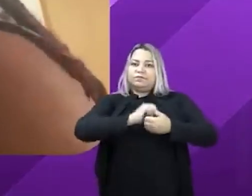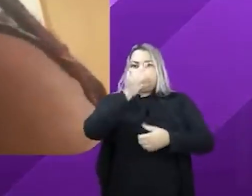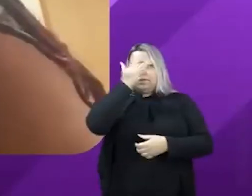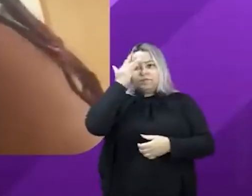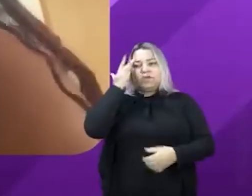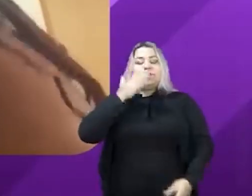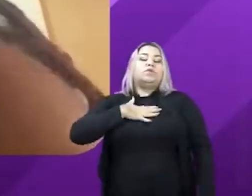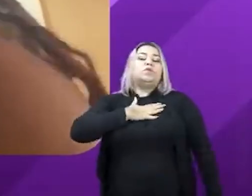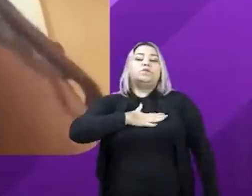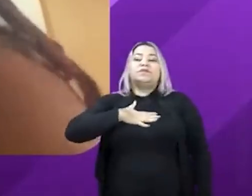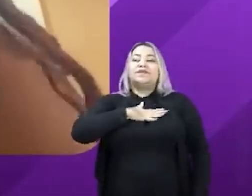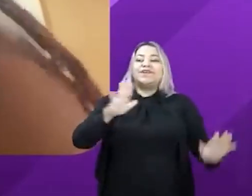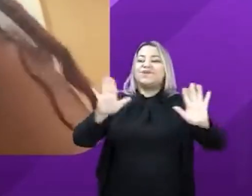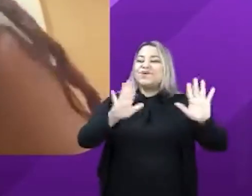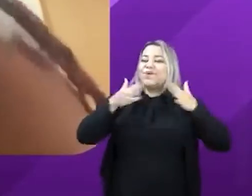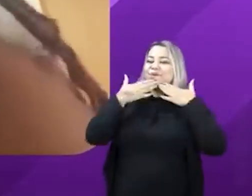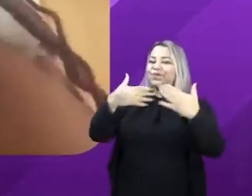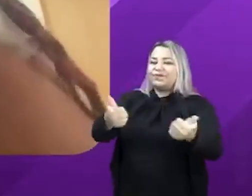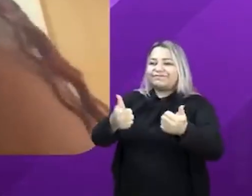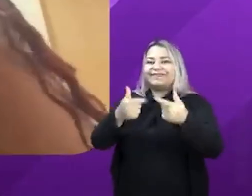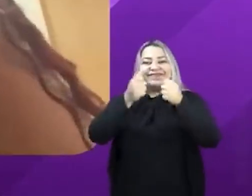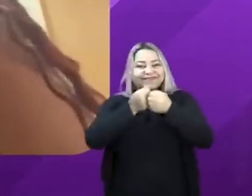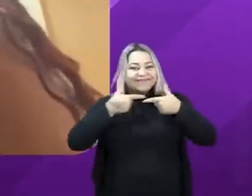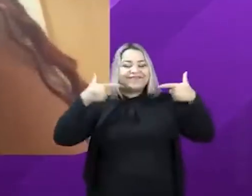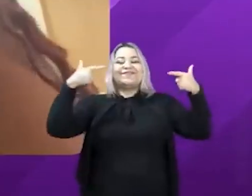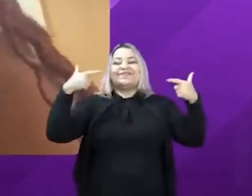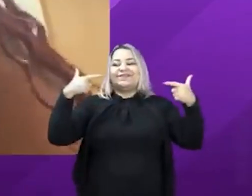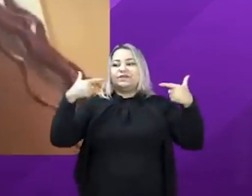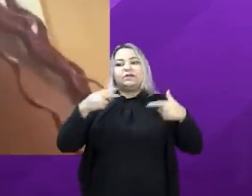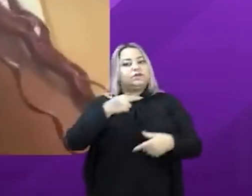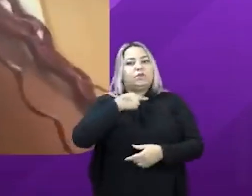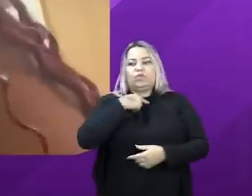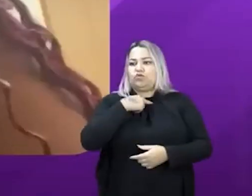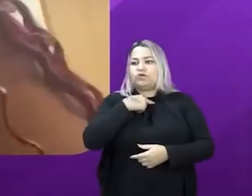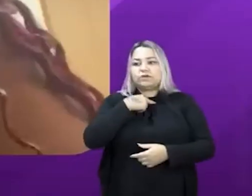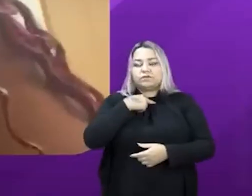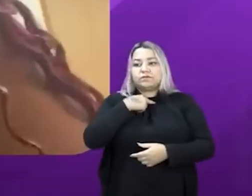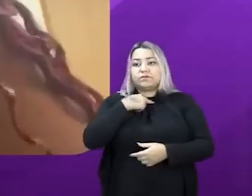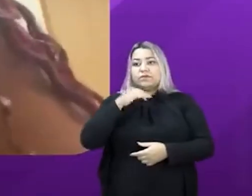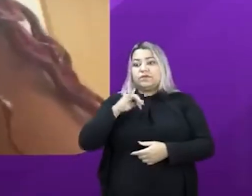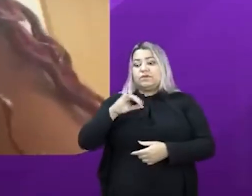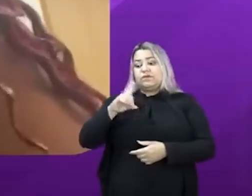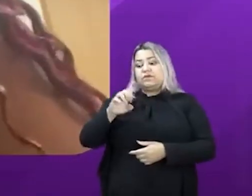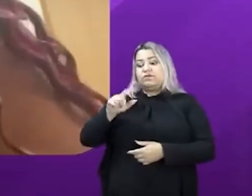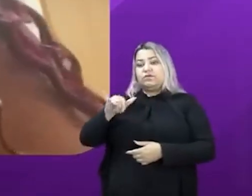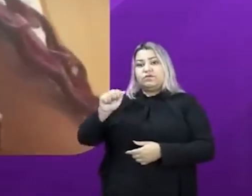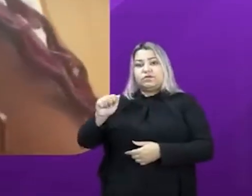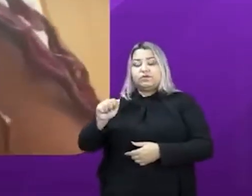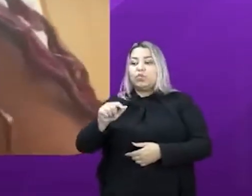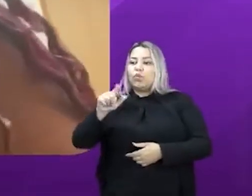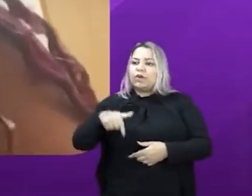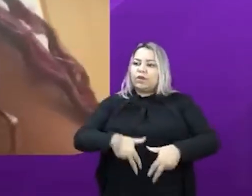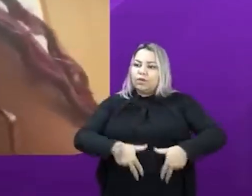que eu gostava, que era, oh, beleza, eu não podia sorrir, porque a ideologia deles era que o